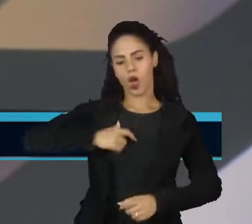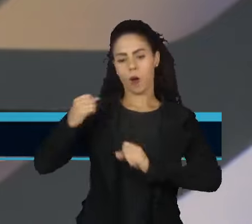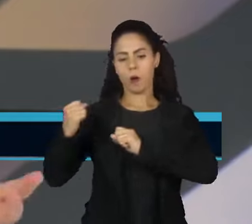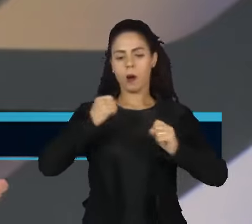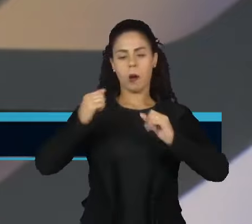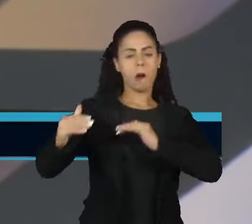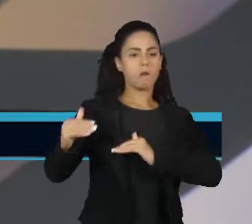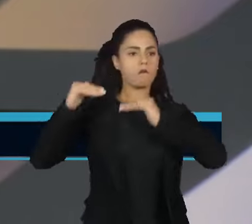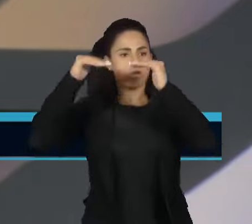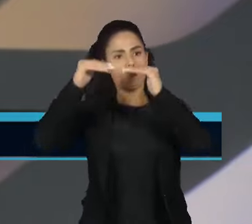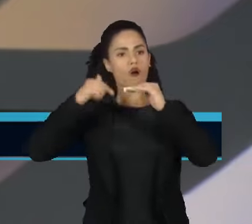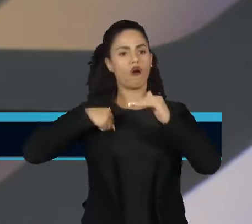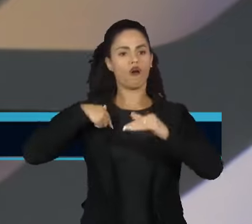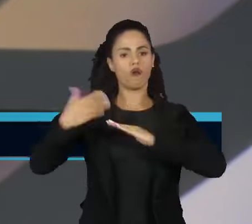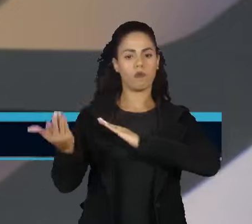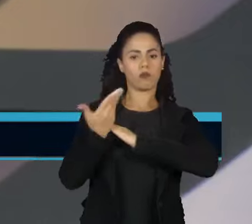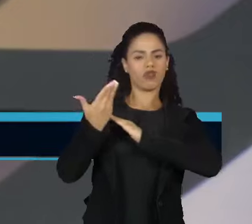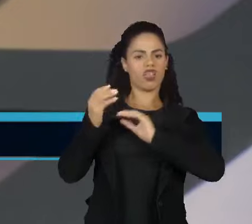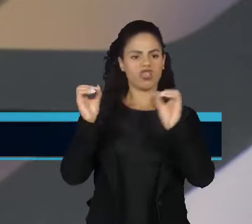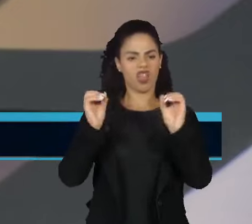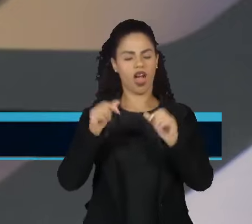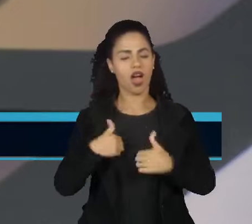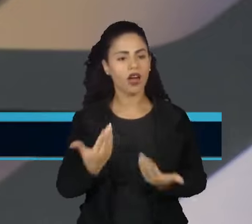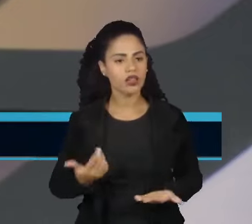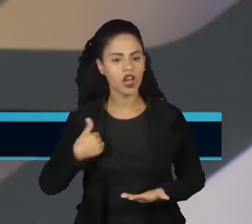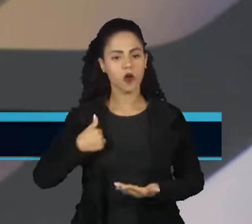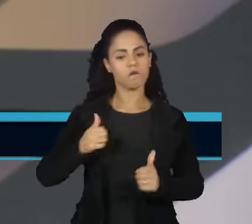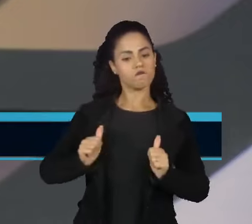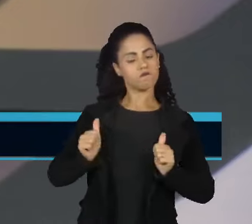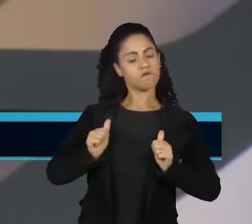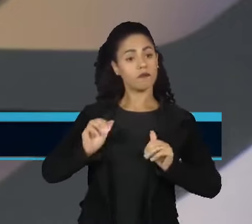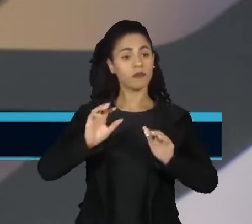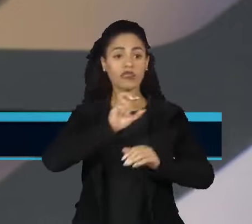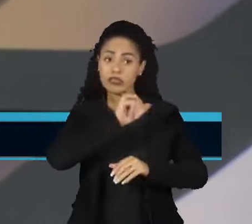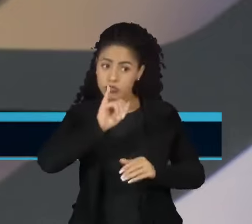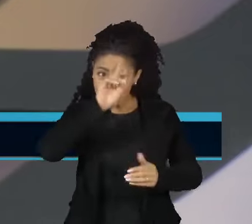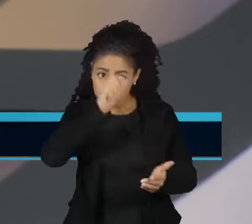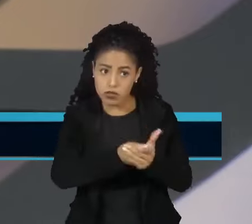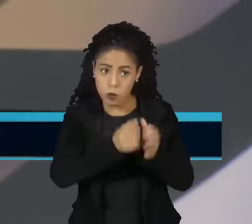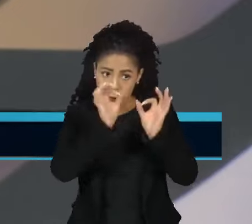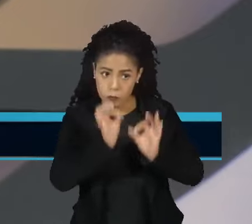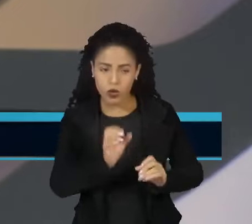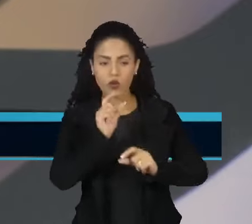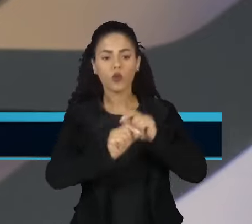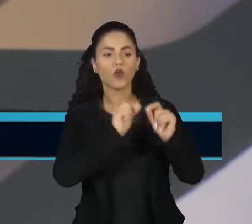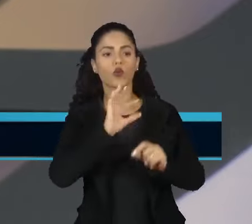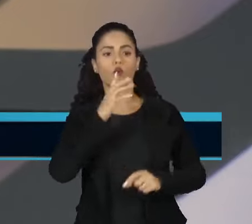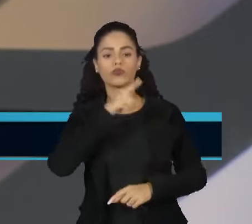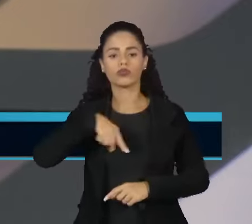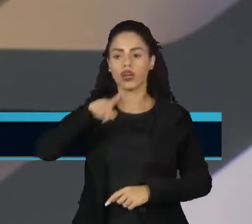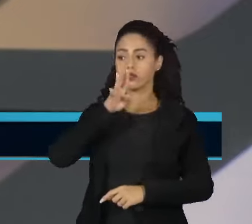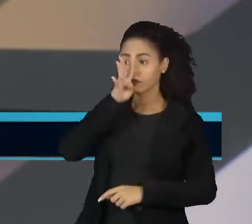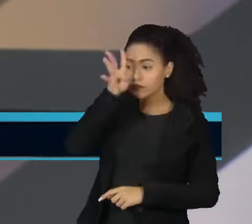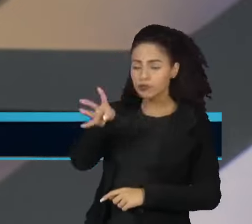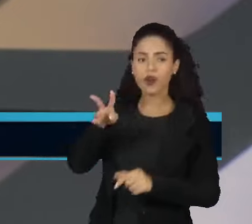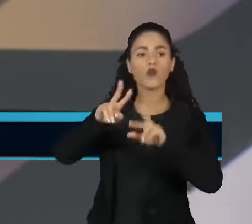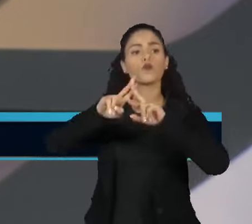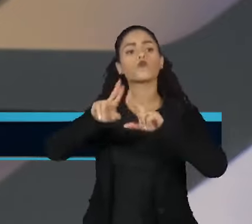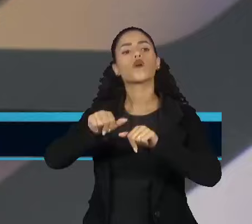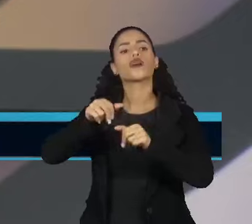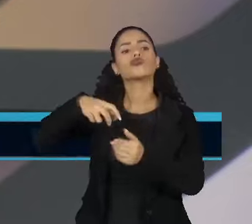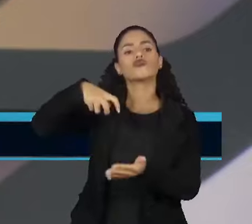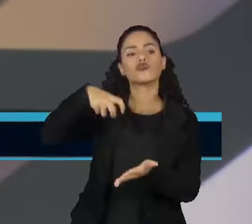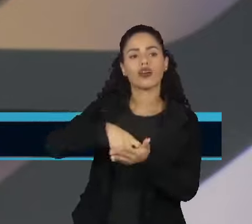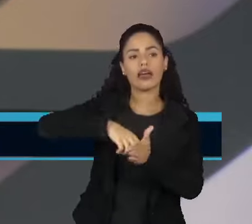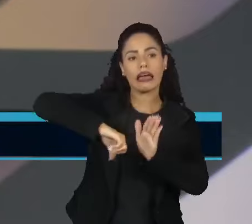de ser inatingível e de ser absolutamente imune. Se houver uma decisão o condenando por crimes